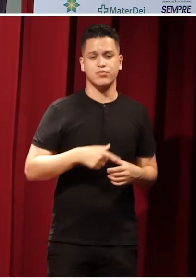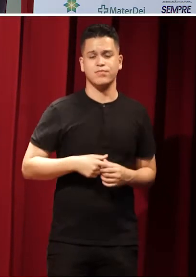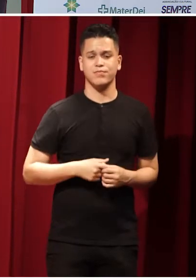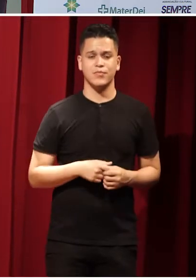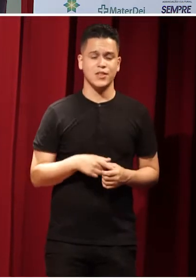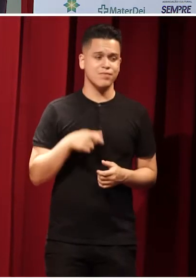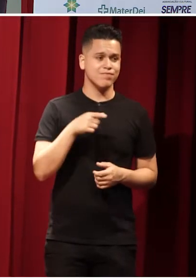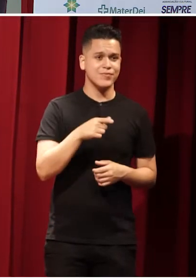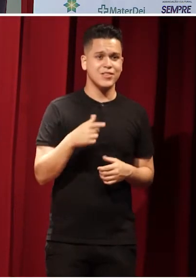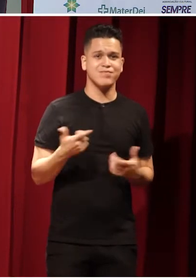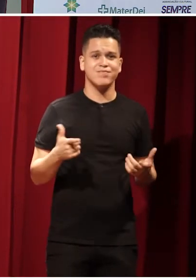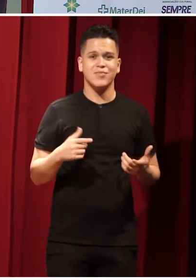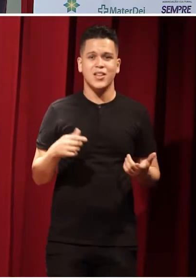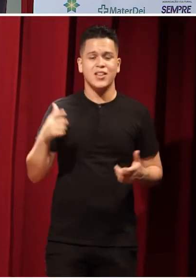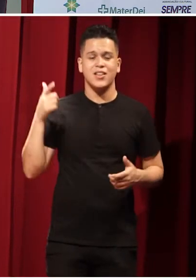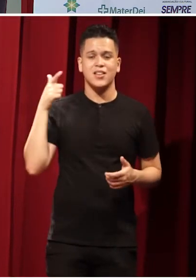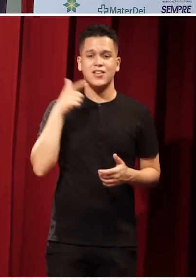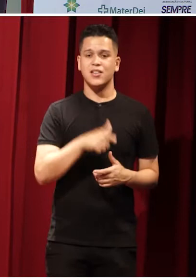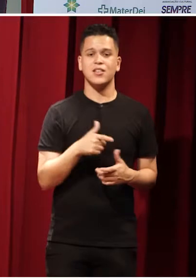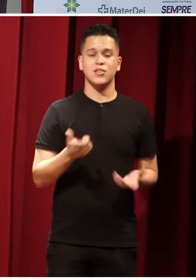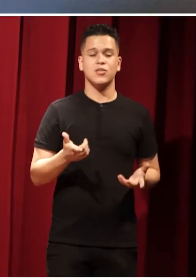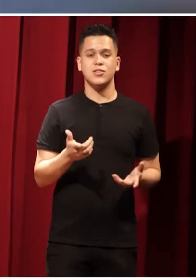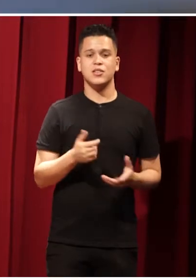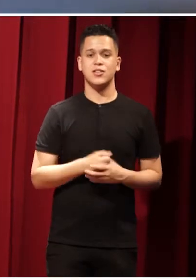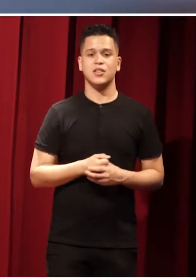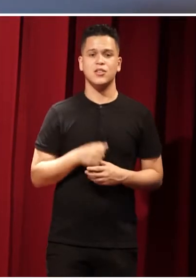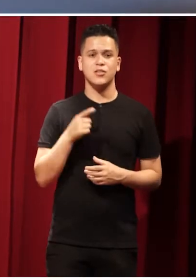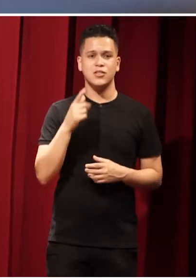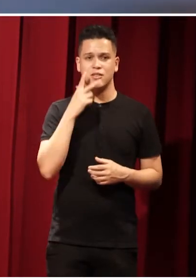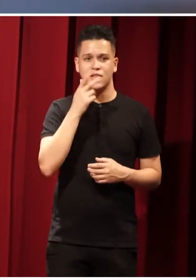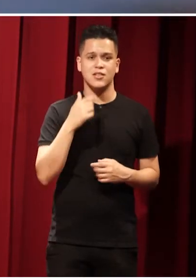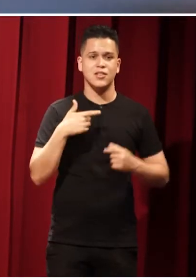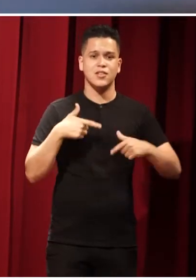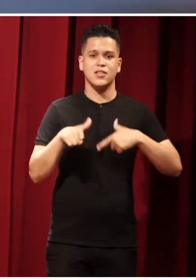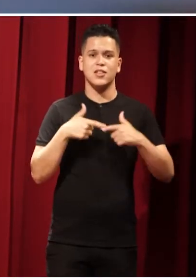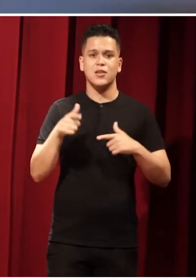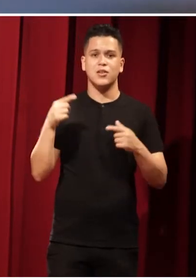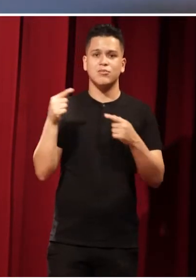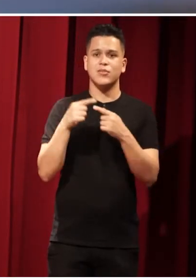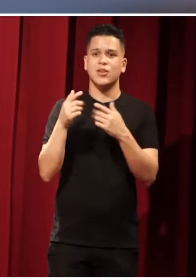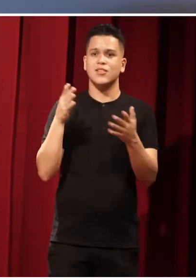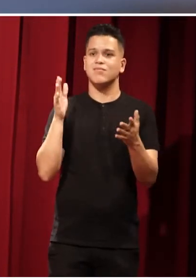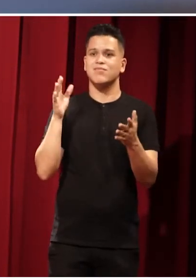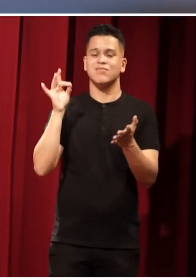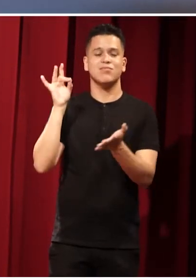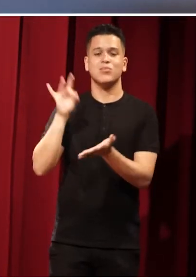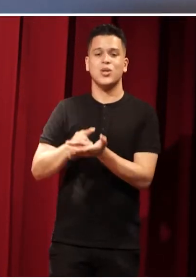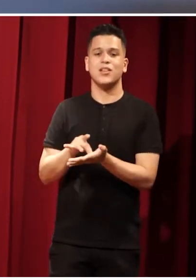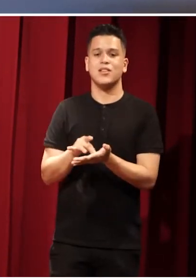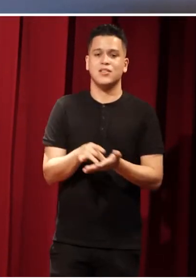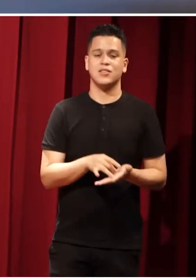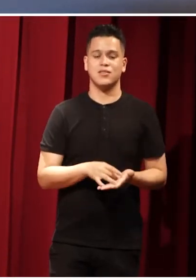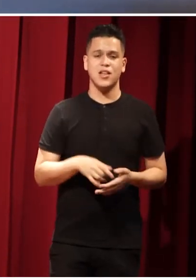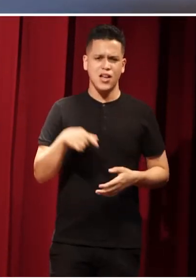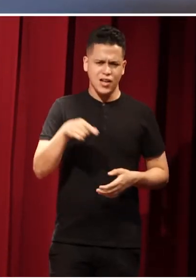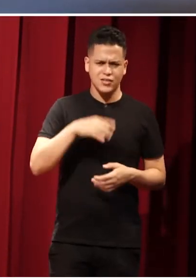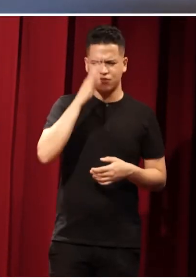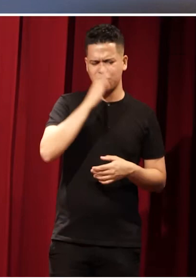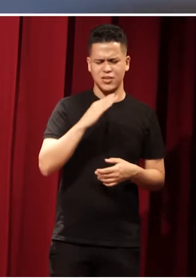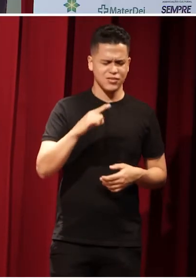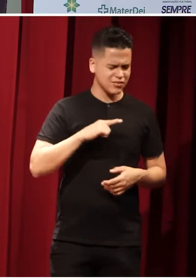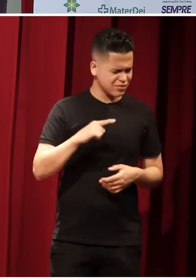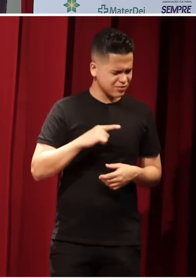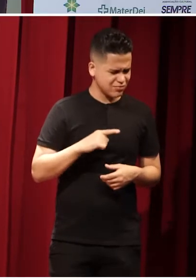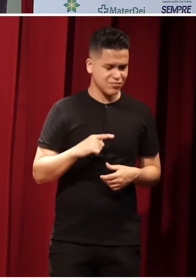destrutivo sobre a vida econômica, você homem observa atentamente. Uma